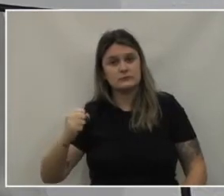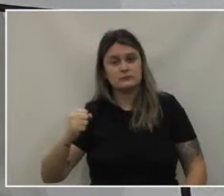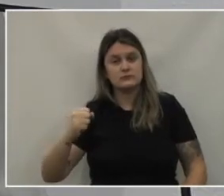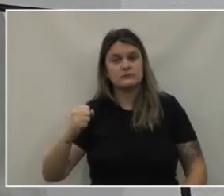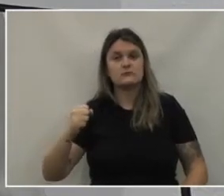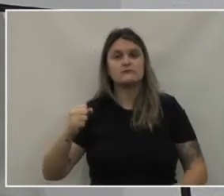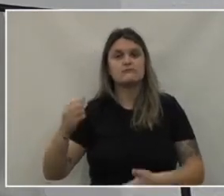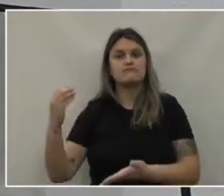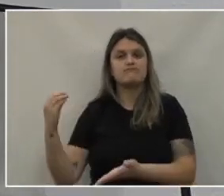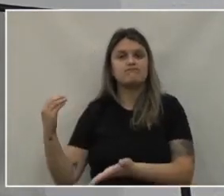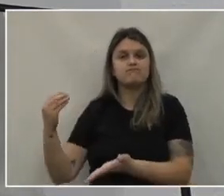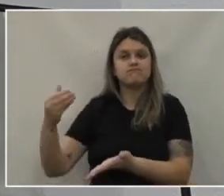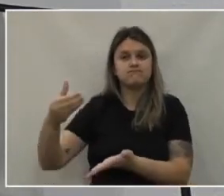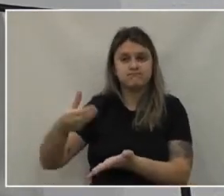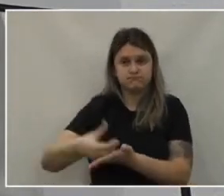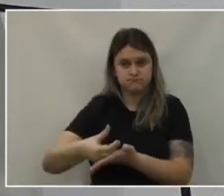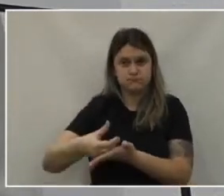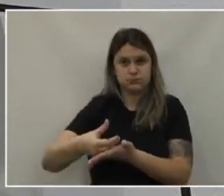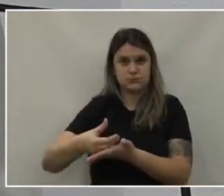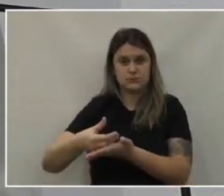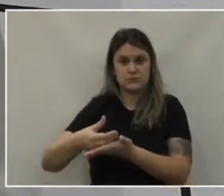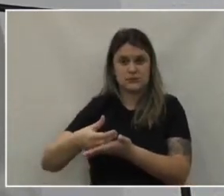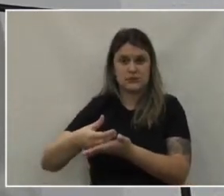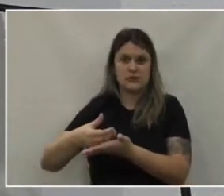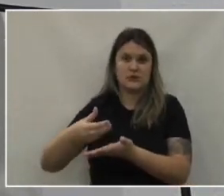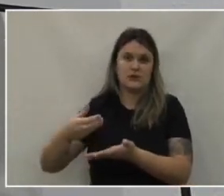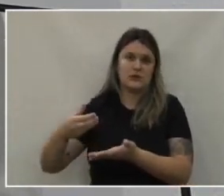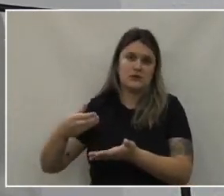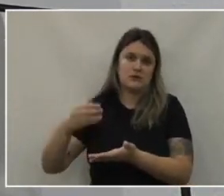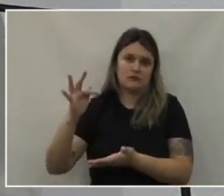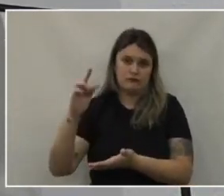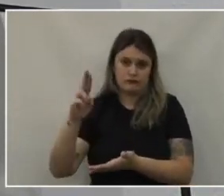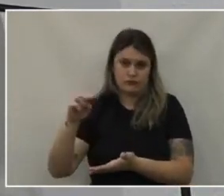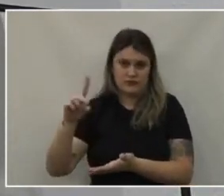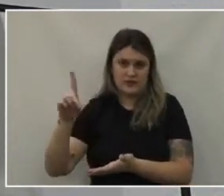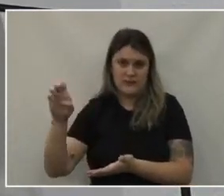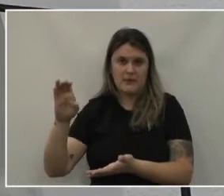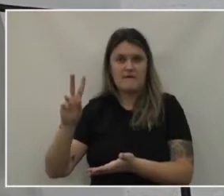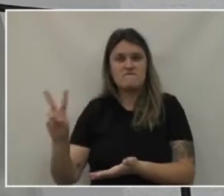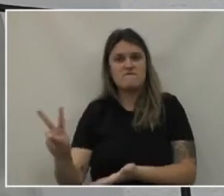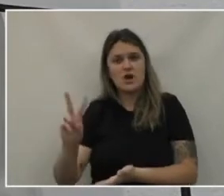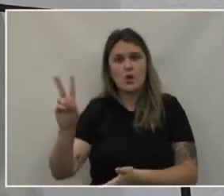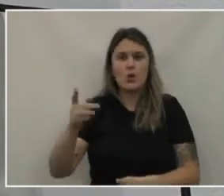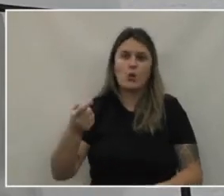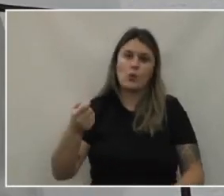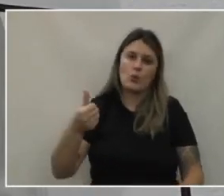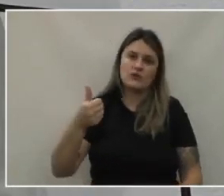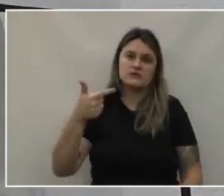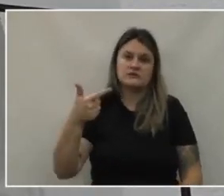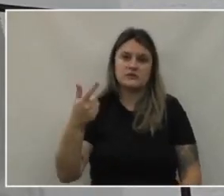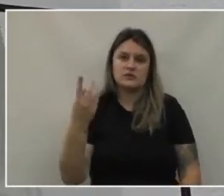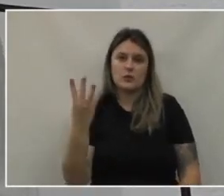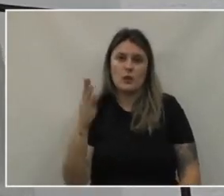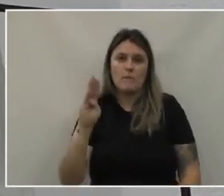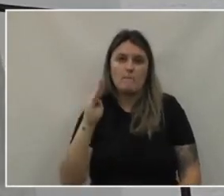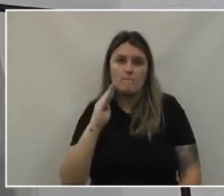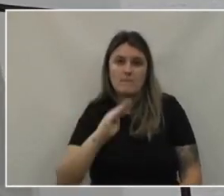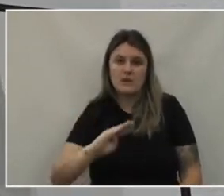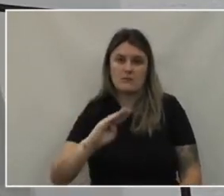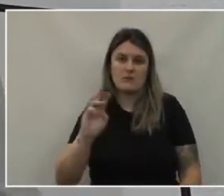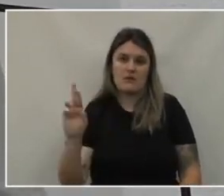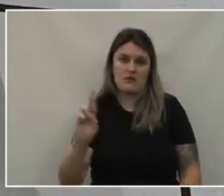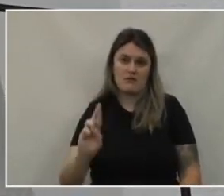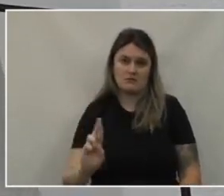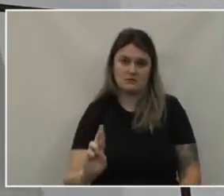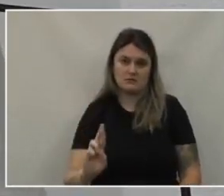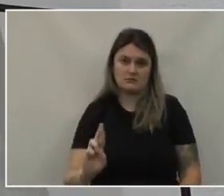foi recebida em transferências de recursos do Fundeb o valor de quase 24 milhões de reais.